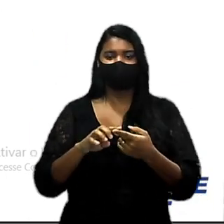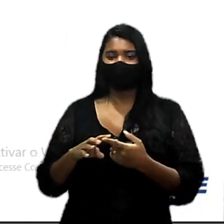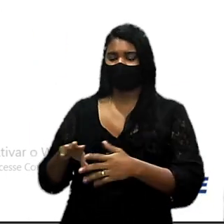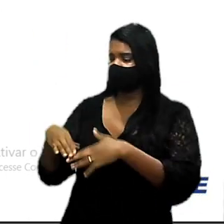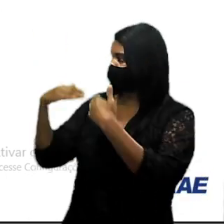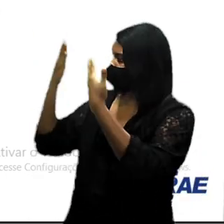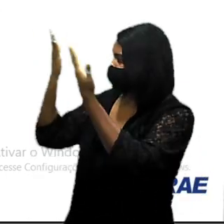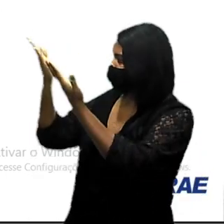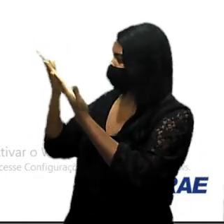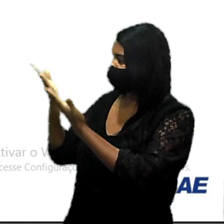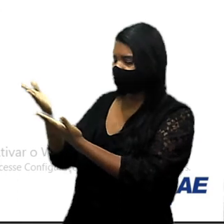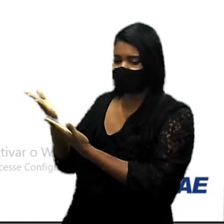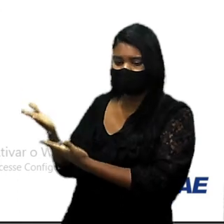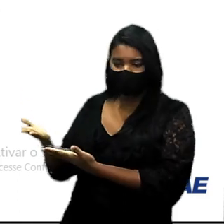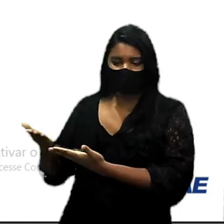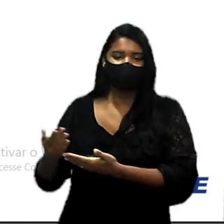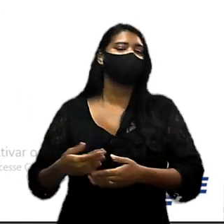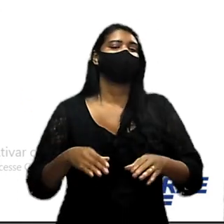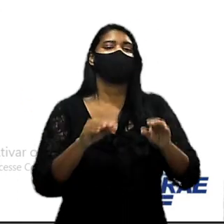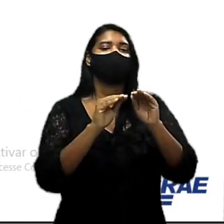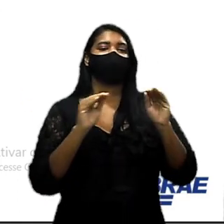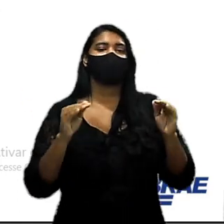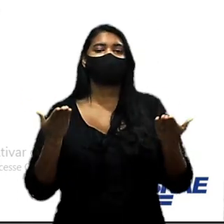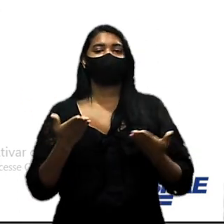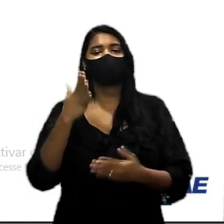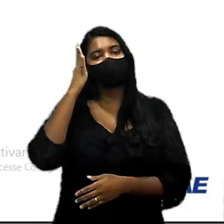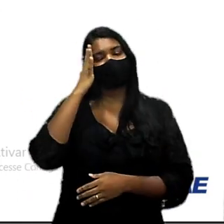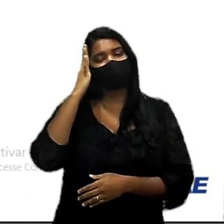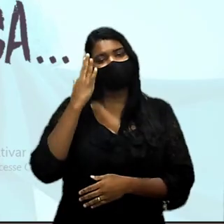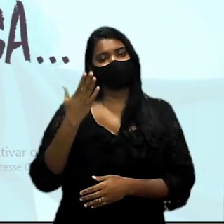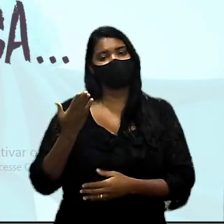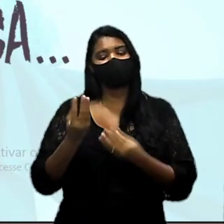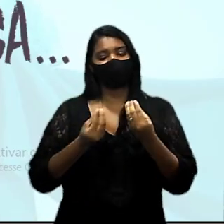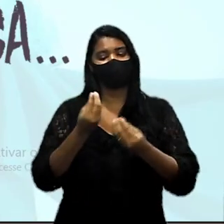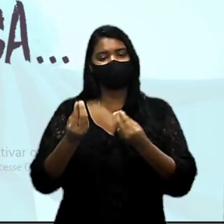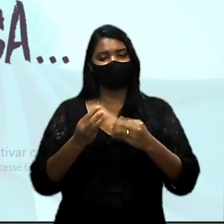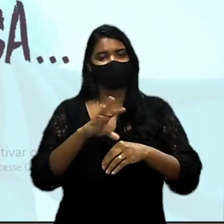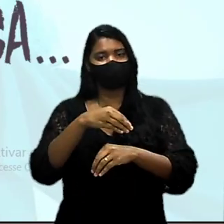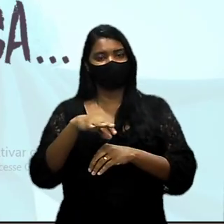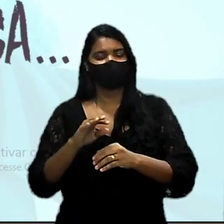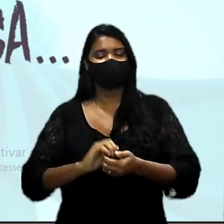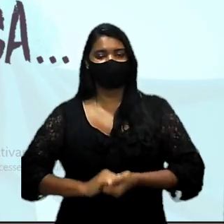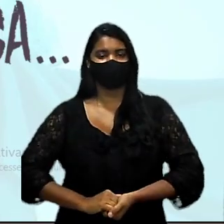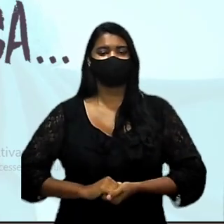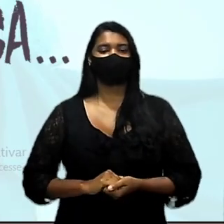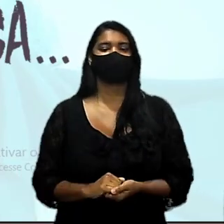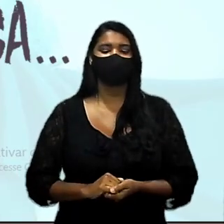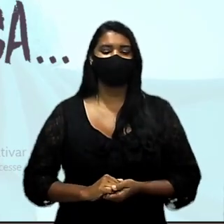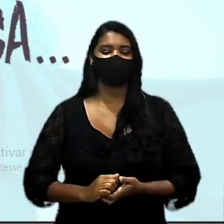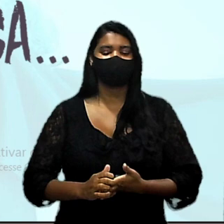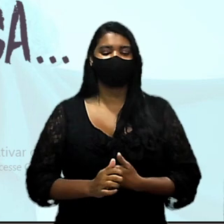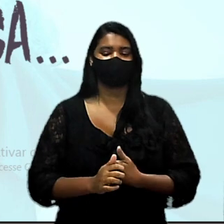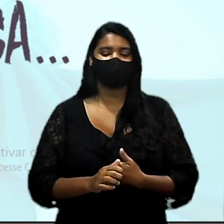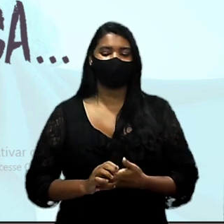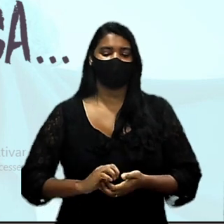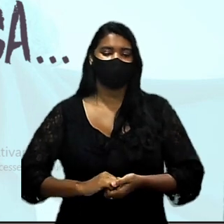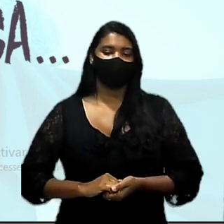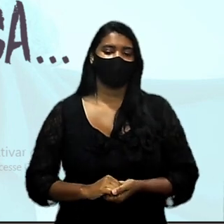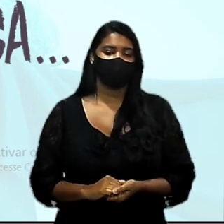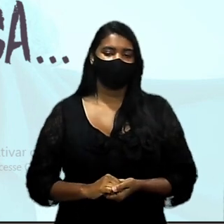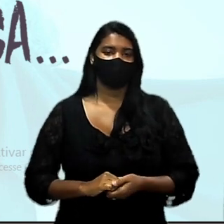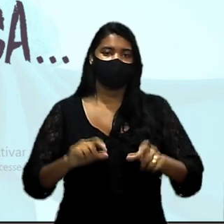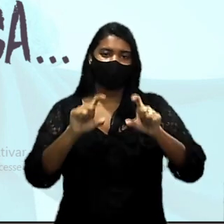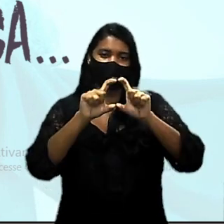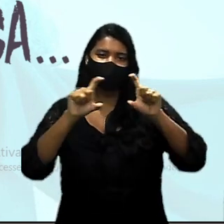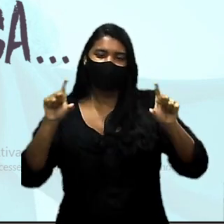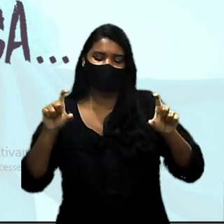o processo de produção linear para o que a gente entende hoje como ele sendo exponencial. Bom, essa frase